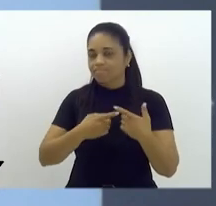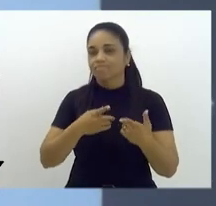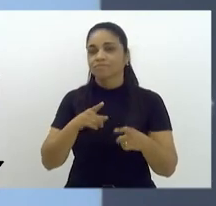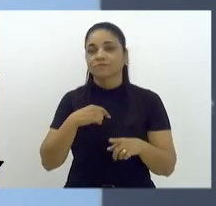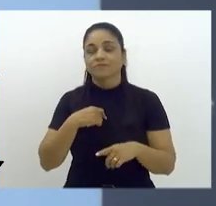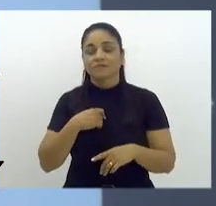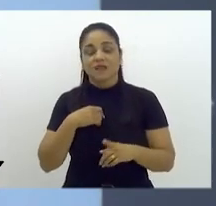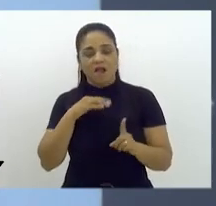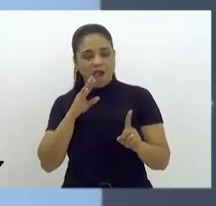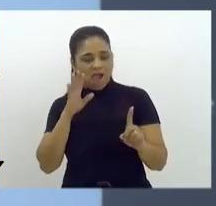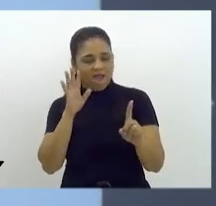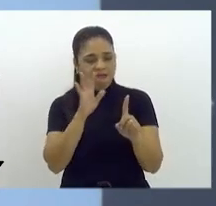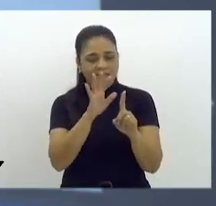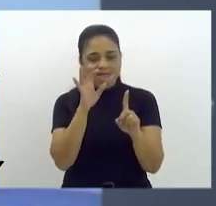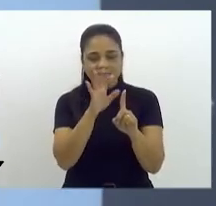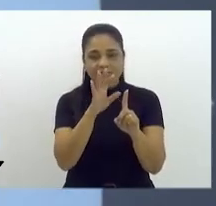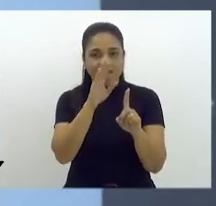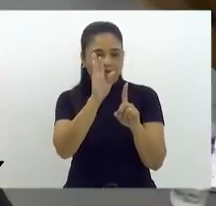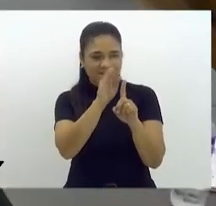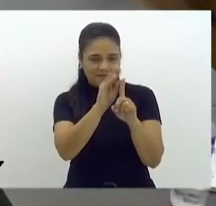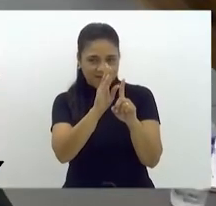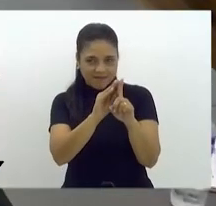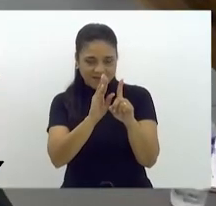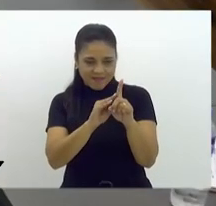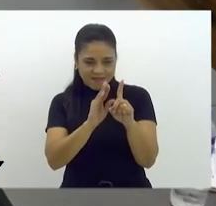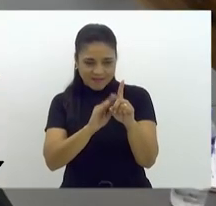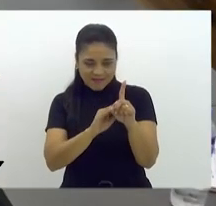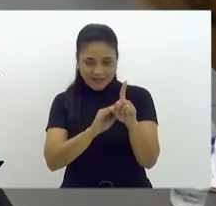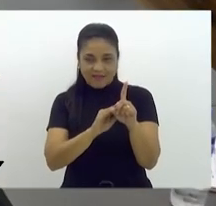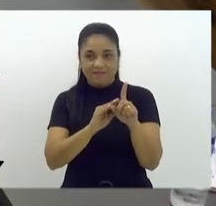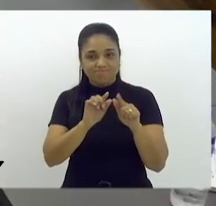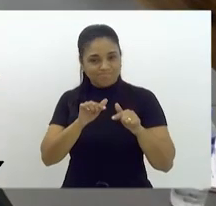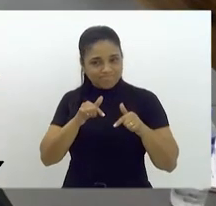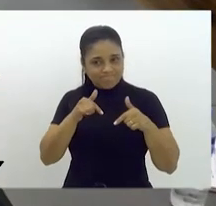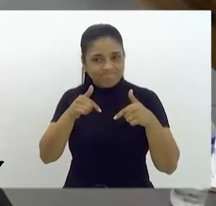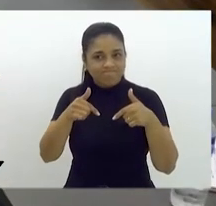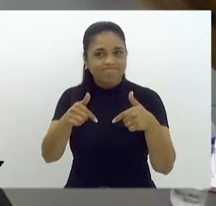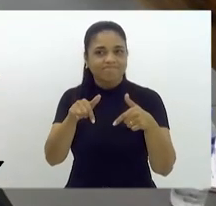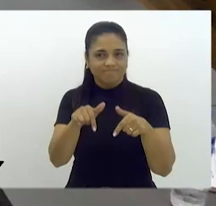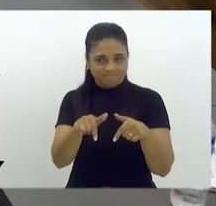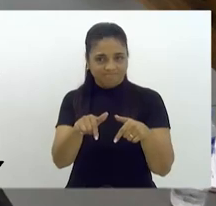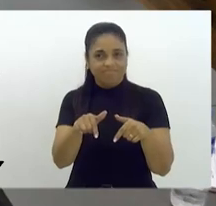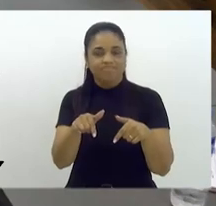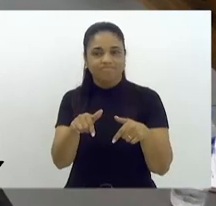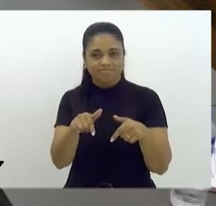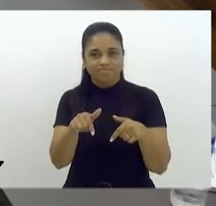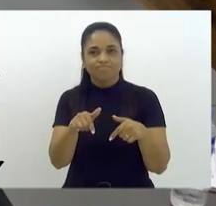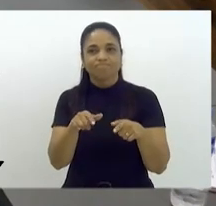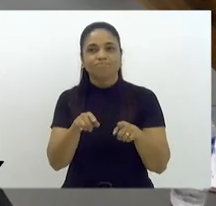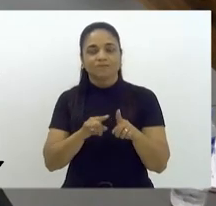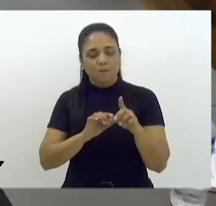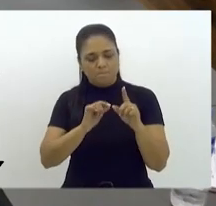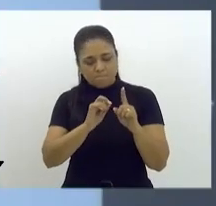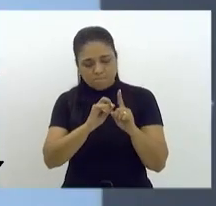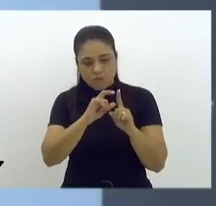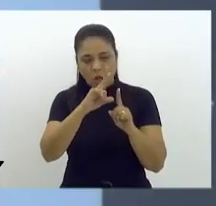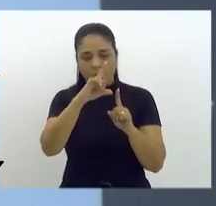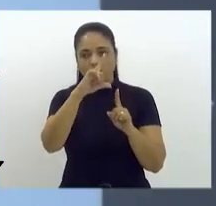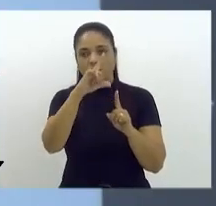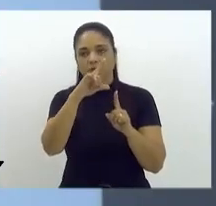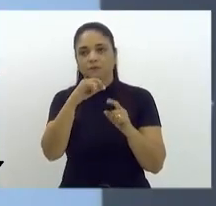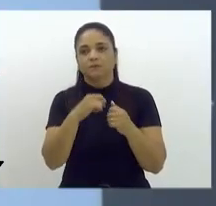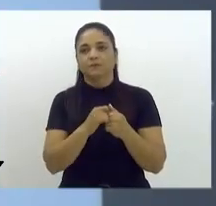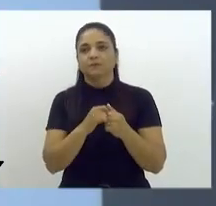assédio sexual e ato obsceno por local do fato o ambiente virtual também aparece mas a